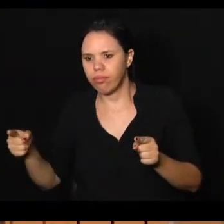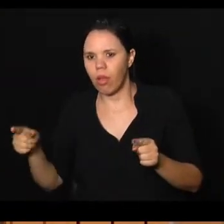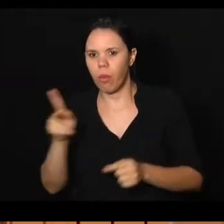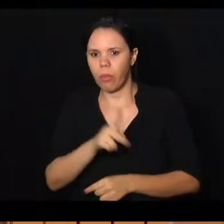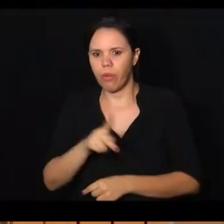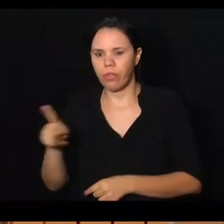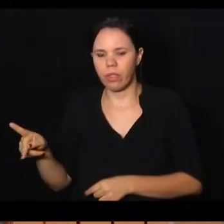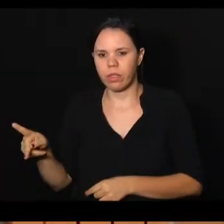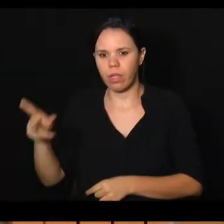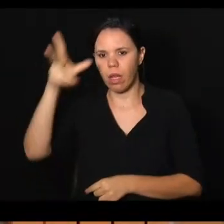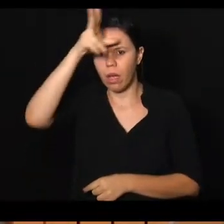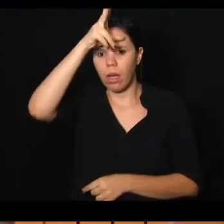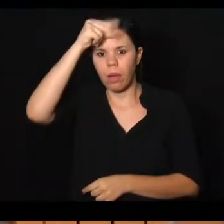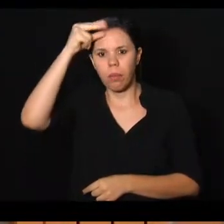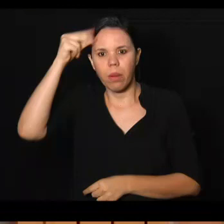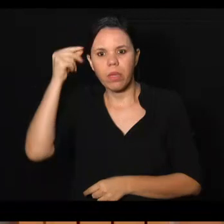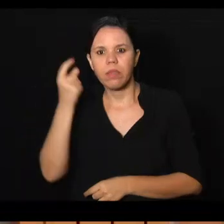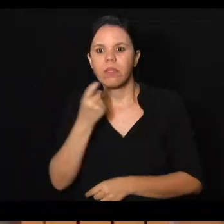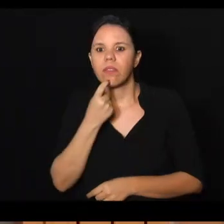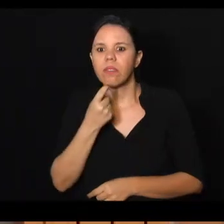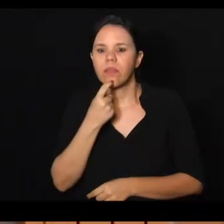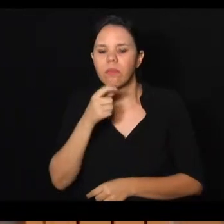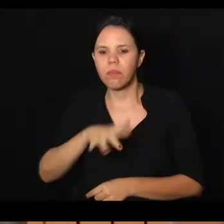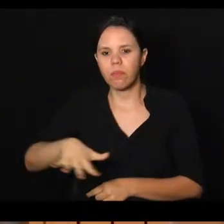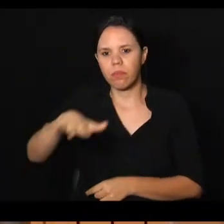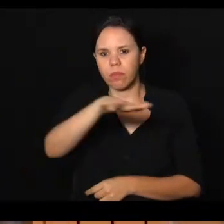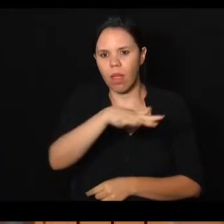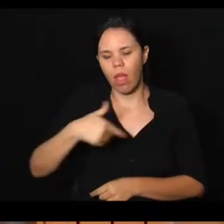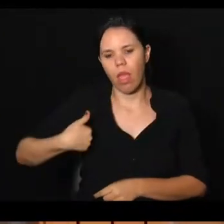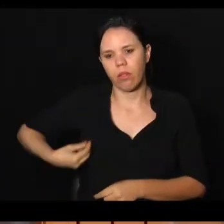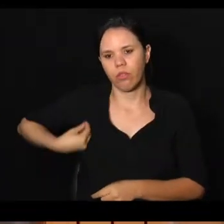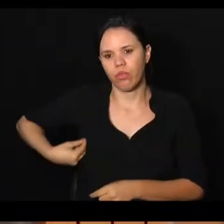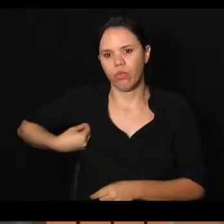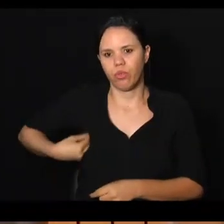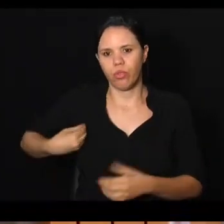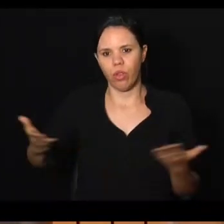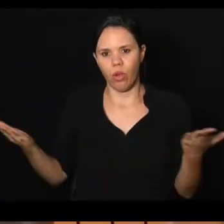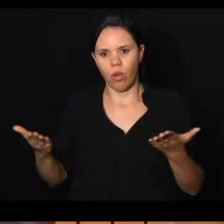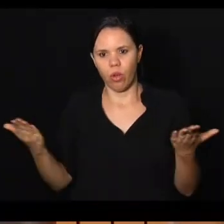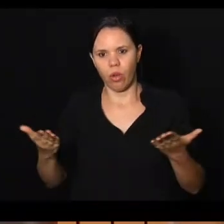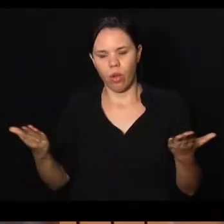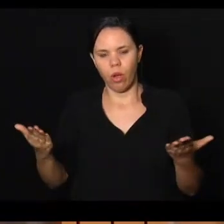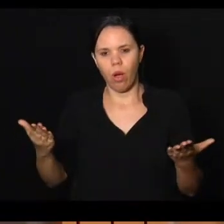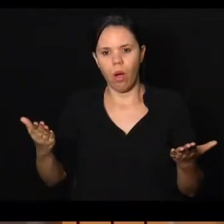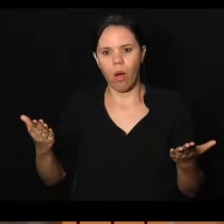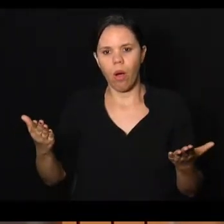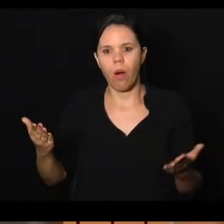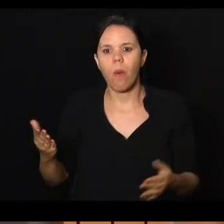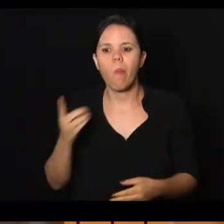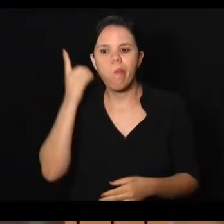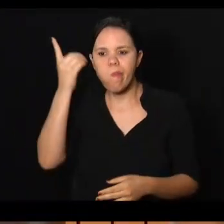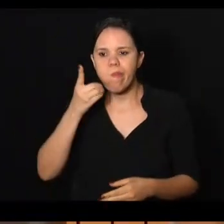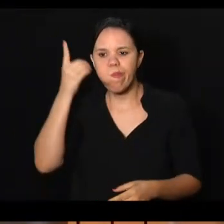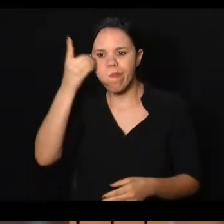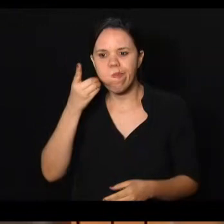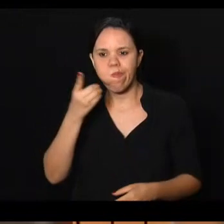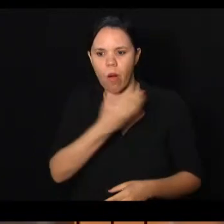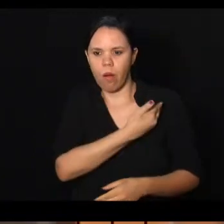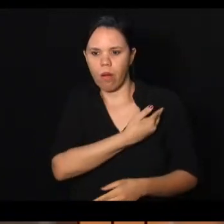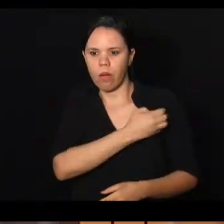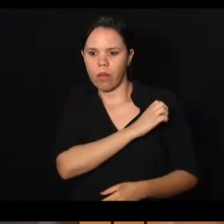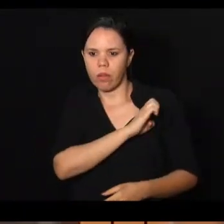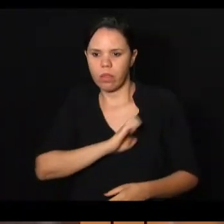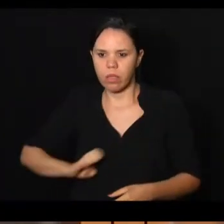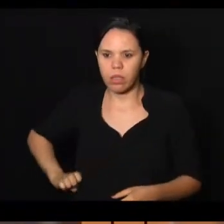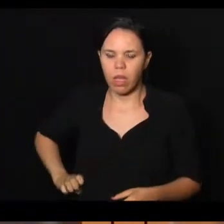professora da Rede Municipal de Campinas, eu estou aqui hoje como deputada estadual por São Paulo. Isso